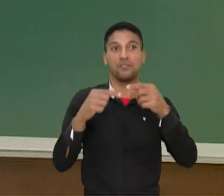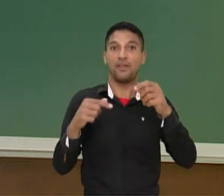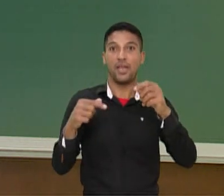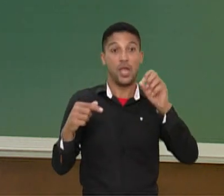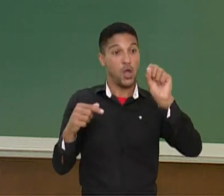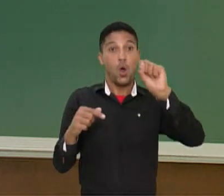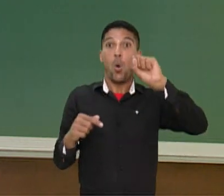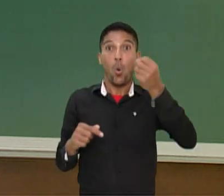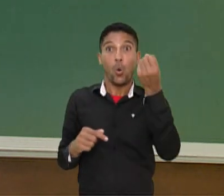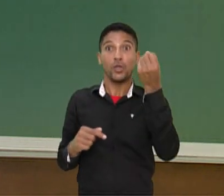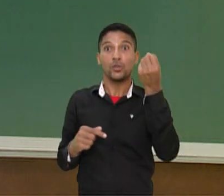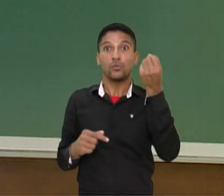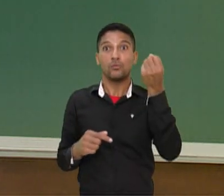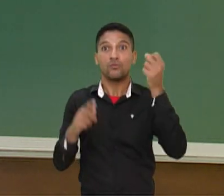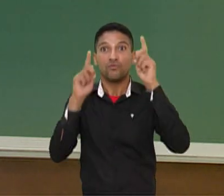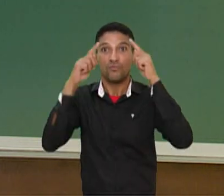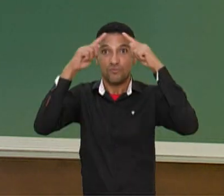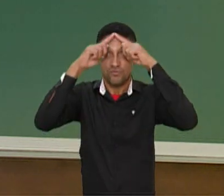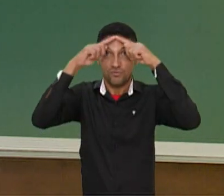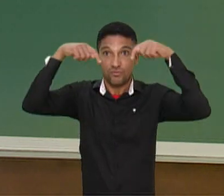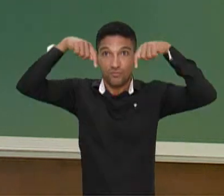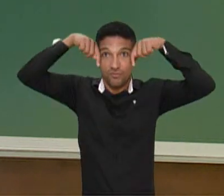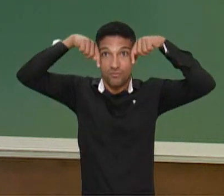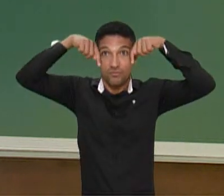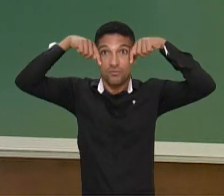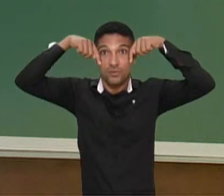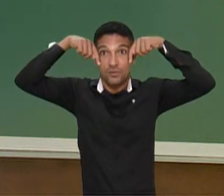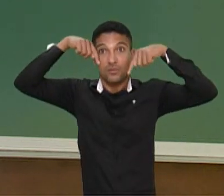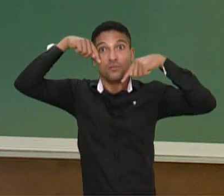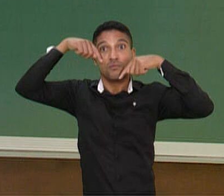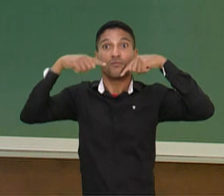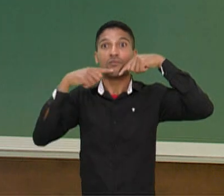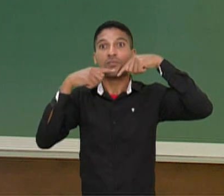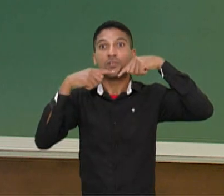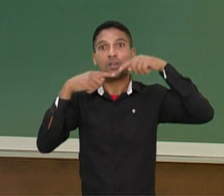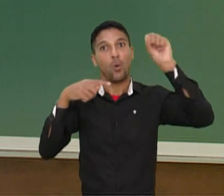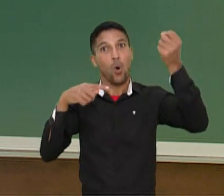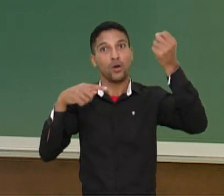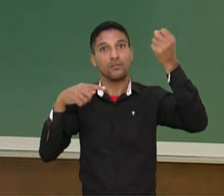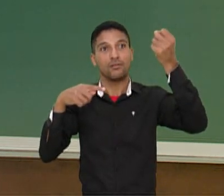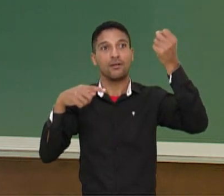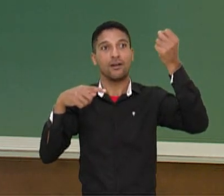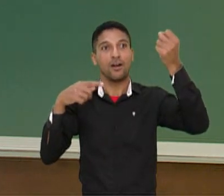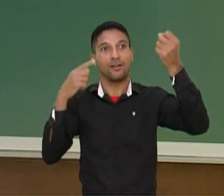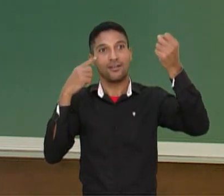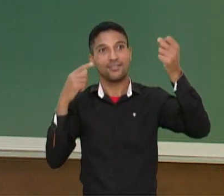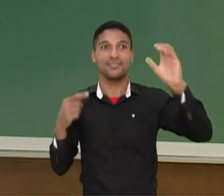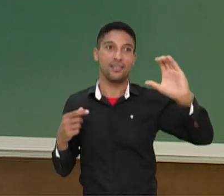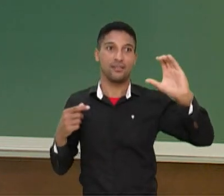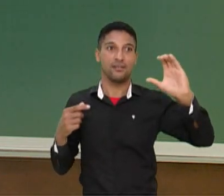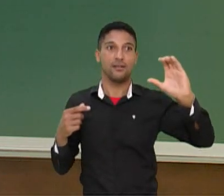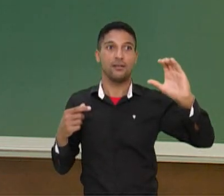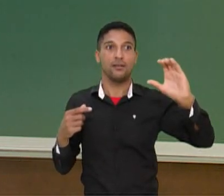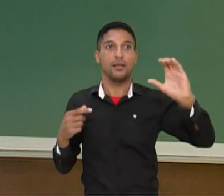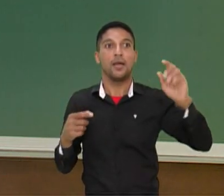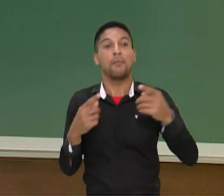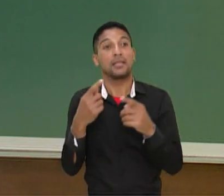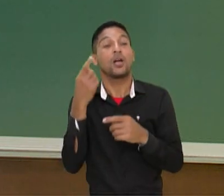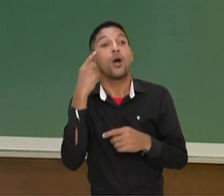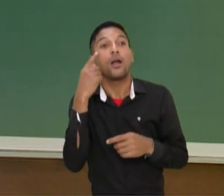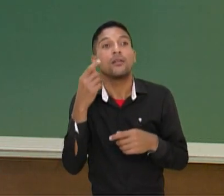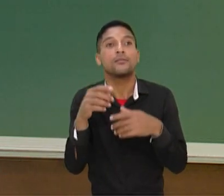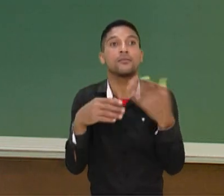tiver 9, é essa. Então, uma primeira possível solução. Vai lá e faz a conta